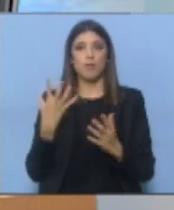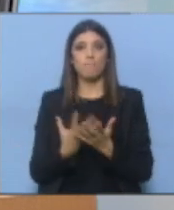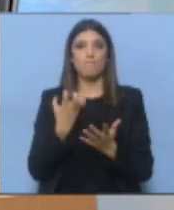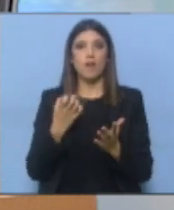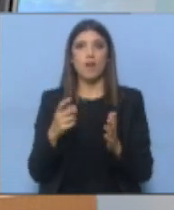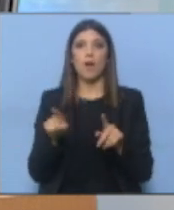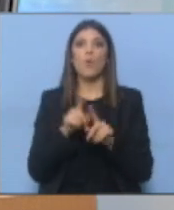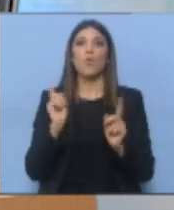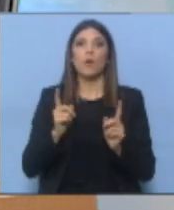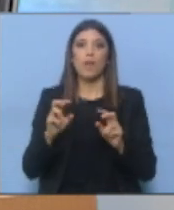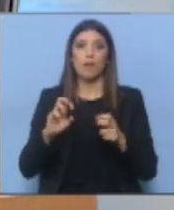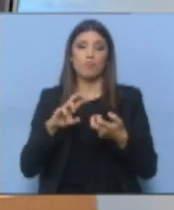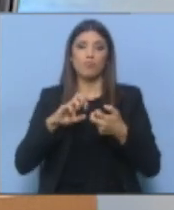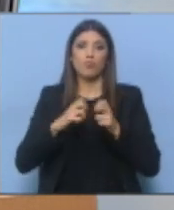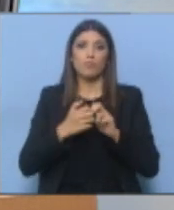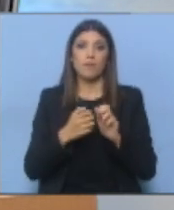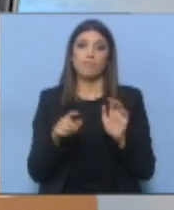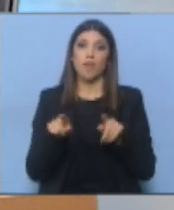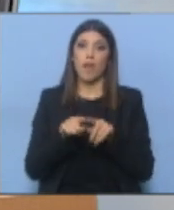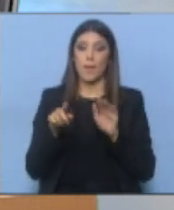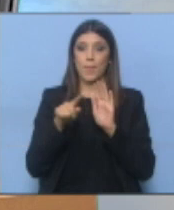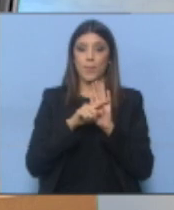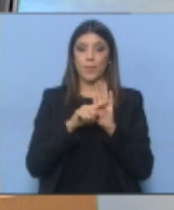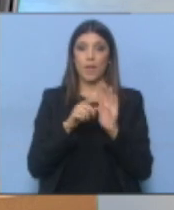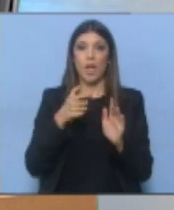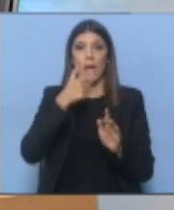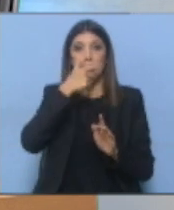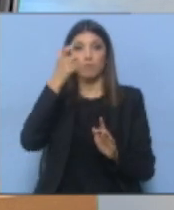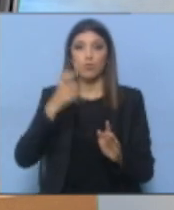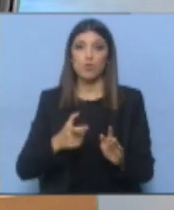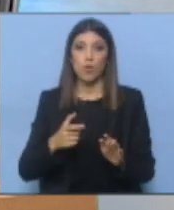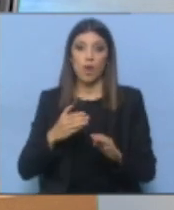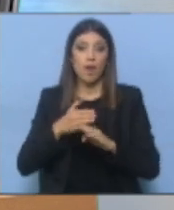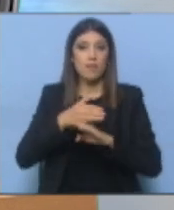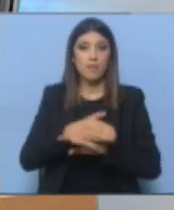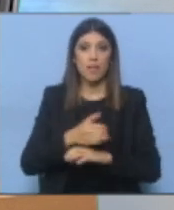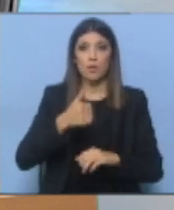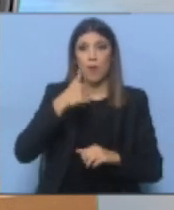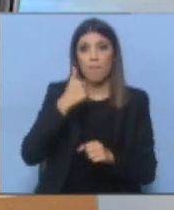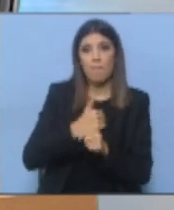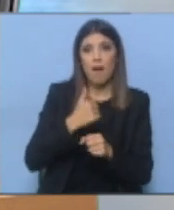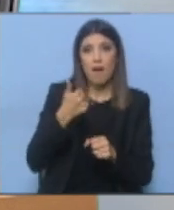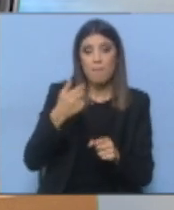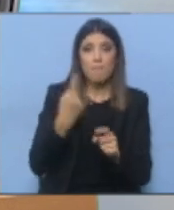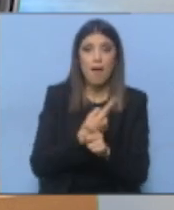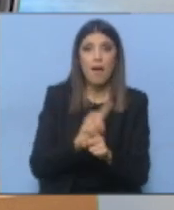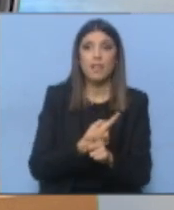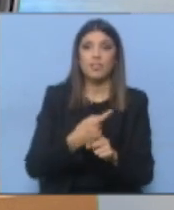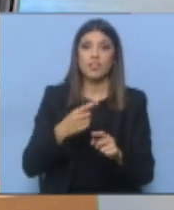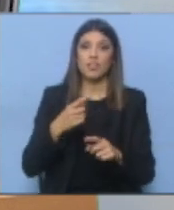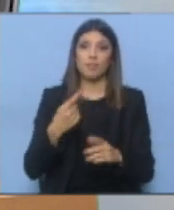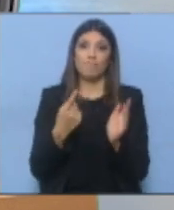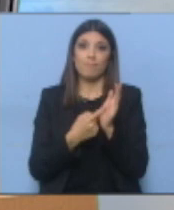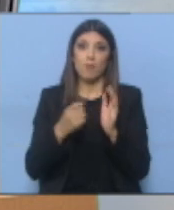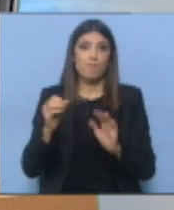necessidade das pessoas, de facto, terem acesso a bens essenciais para que se sintam cidadãos, no fundo, estarem